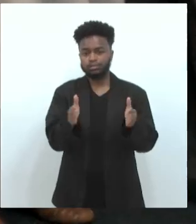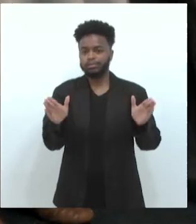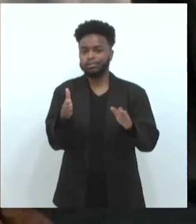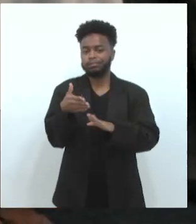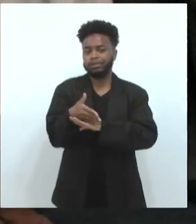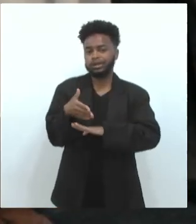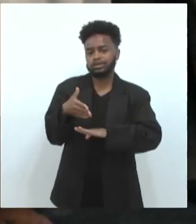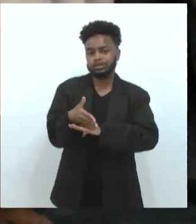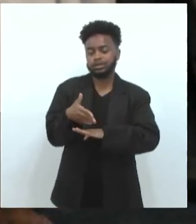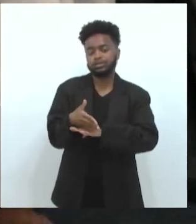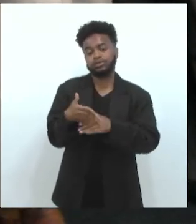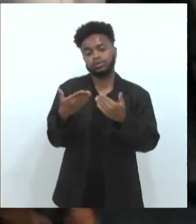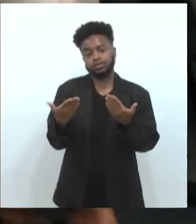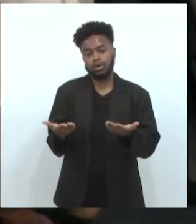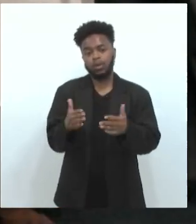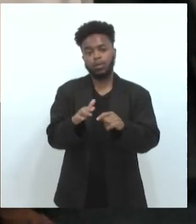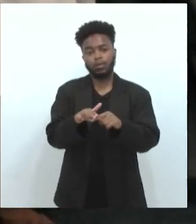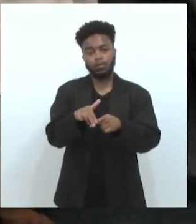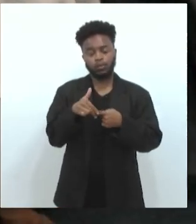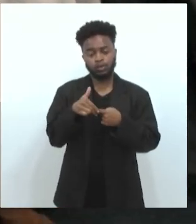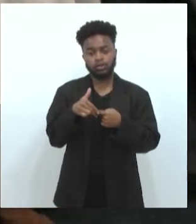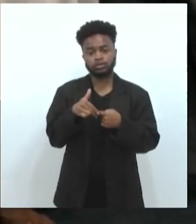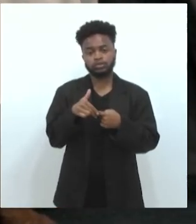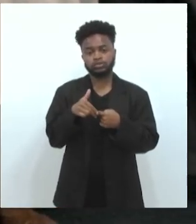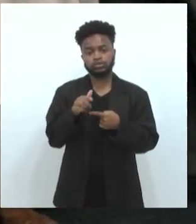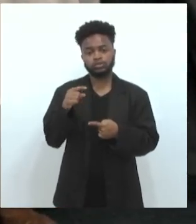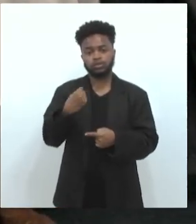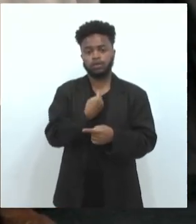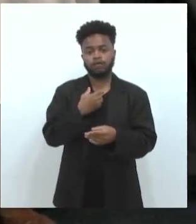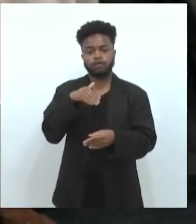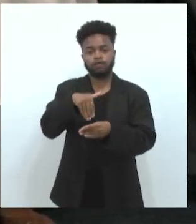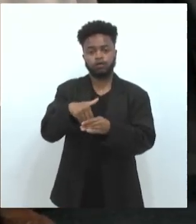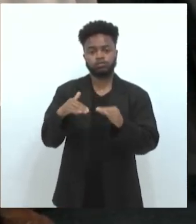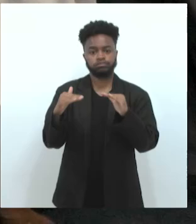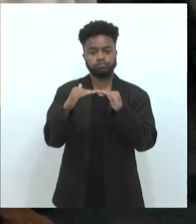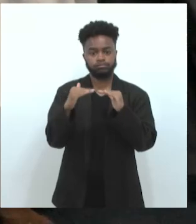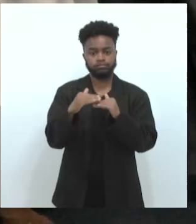participação e, portanto, o nosso voto vai ser favorável.